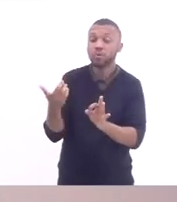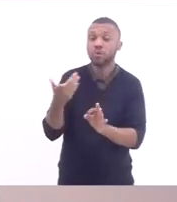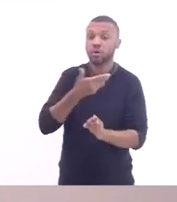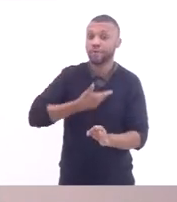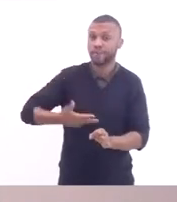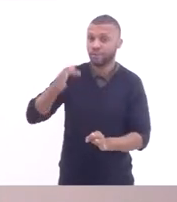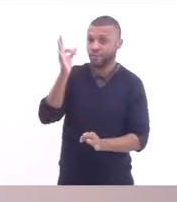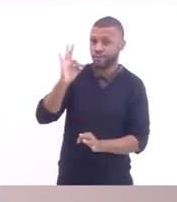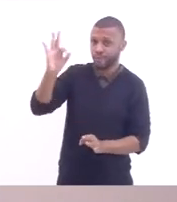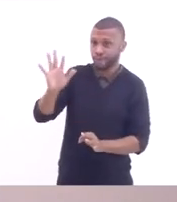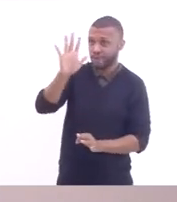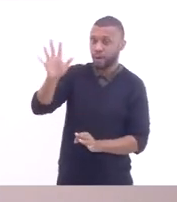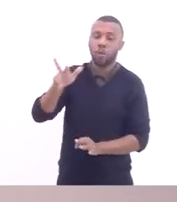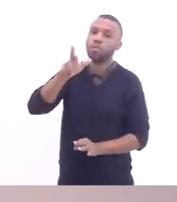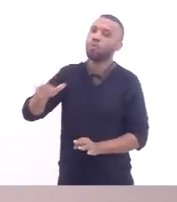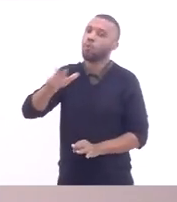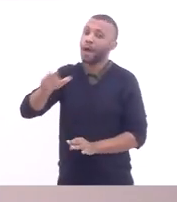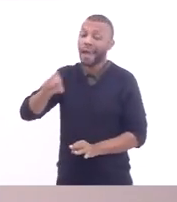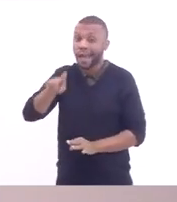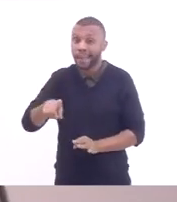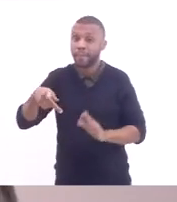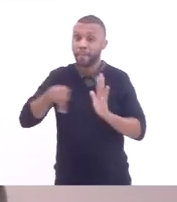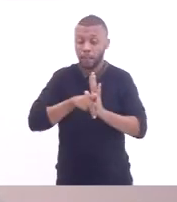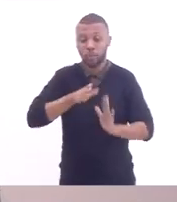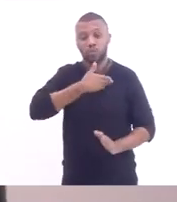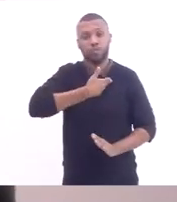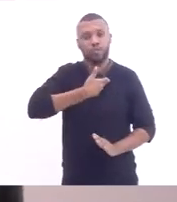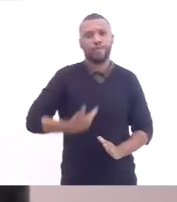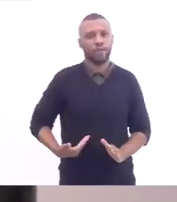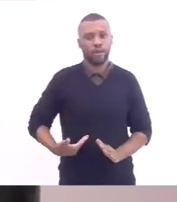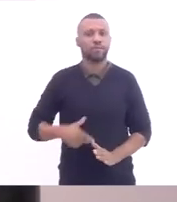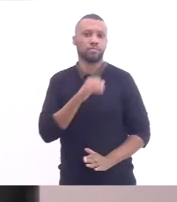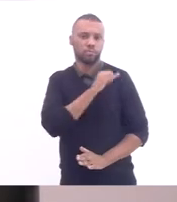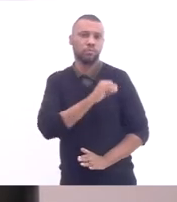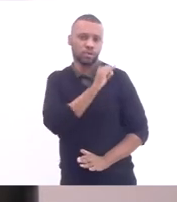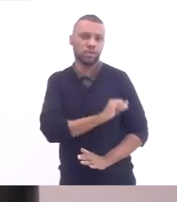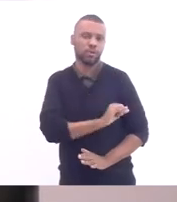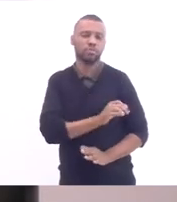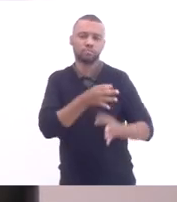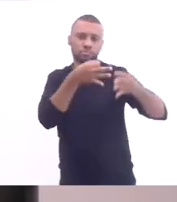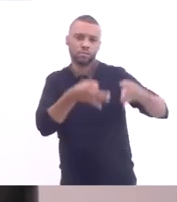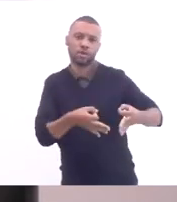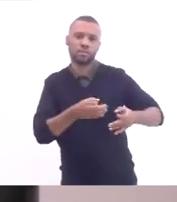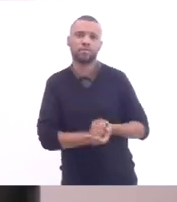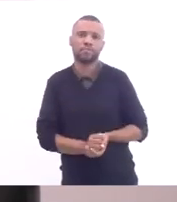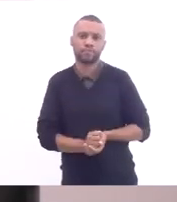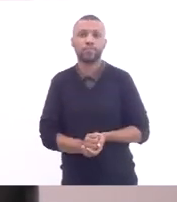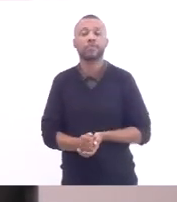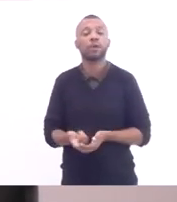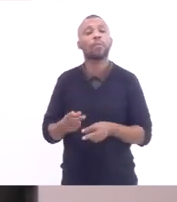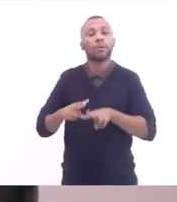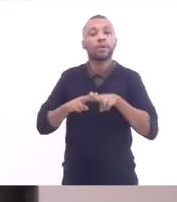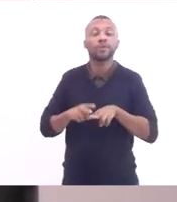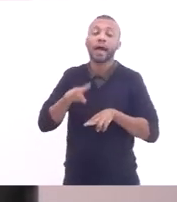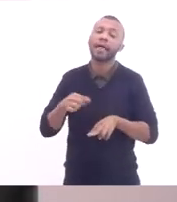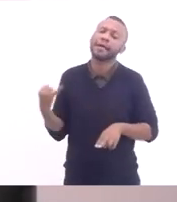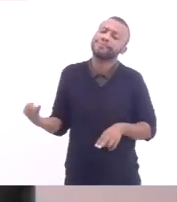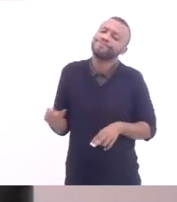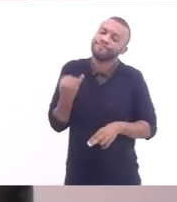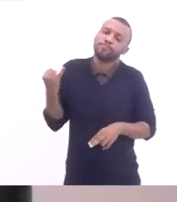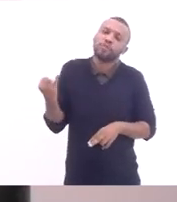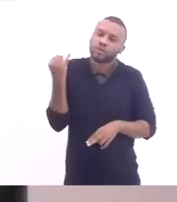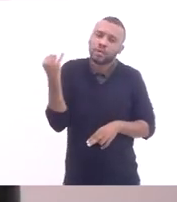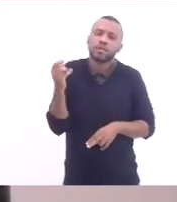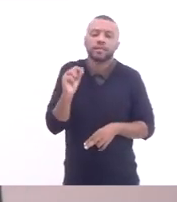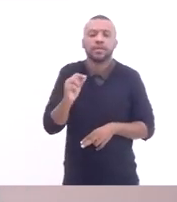do Estado do Rio de Janeiro, do governo do Estado do Rio de Janeiro, e, portanto, era necessário e imprescindível